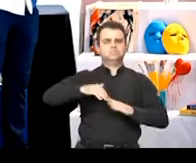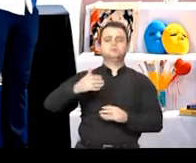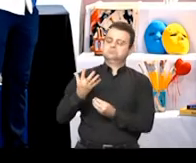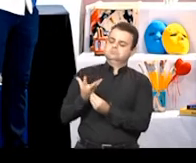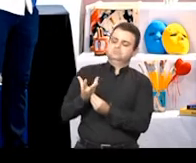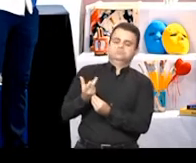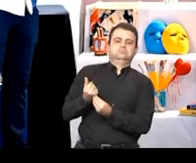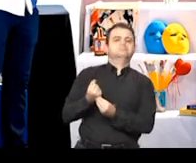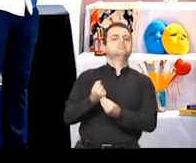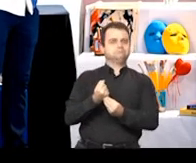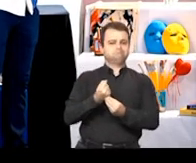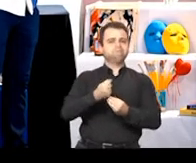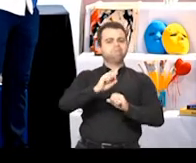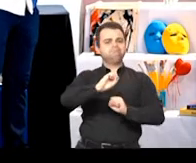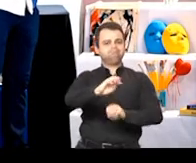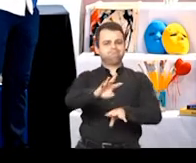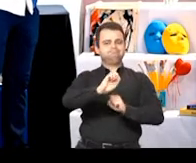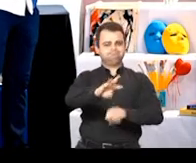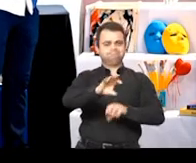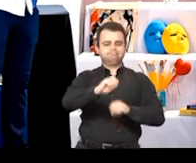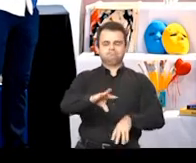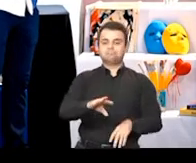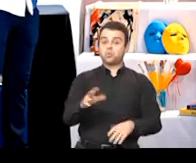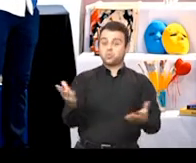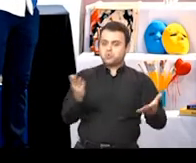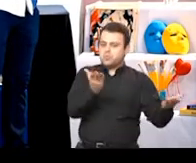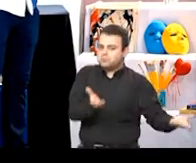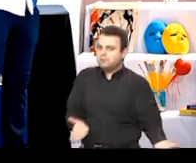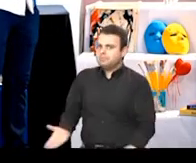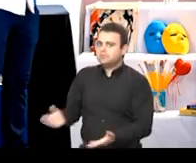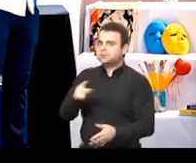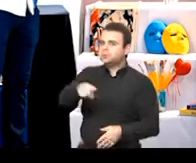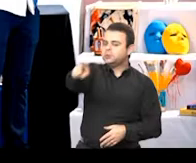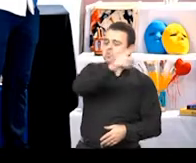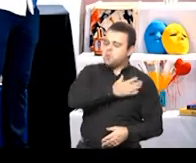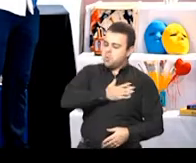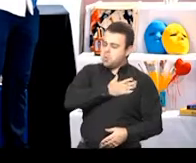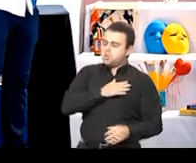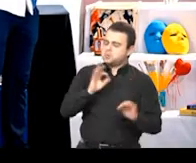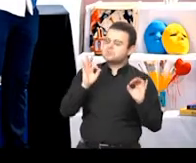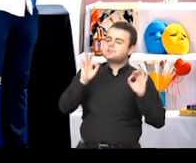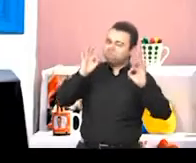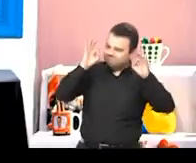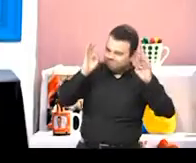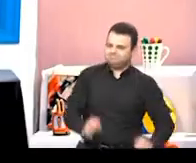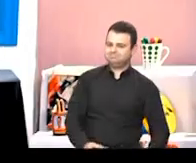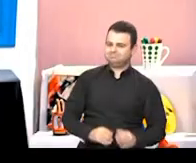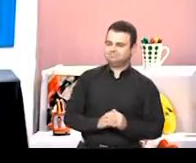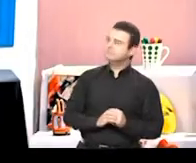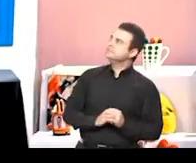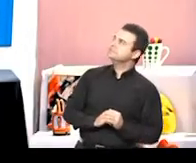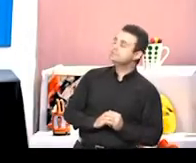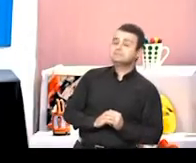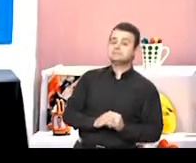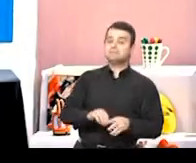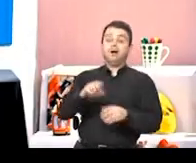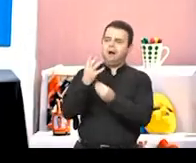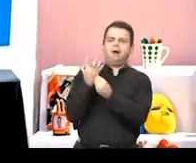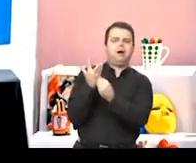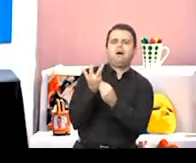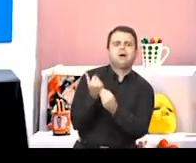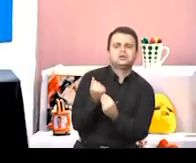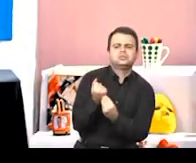educador, e hoje eu vim convidá-los para algo que eu tenho certeza vocês gostam muito. Vamos